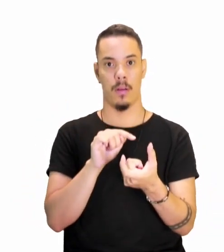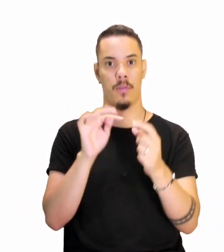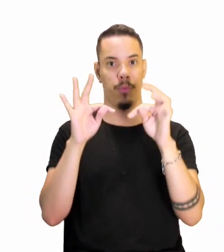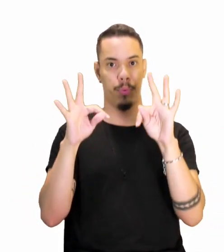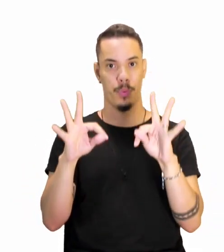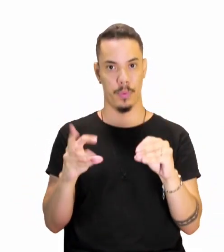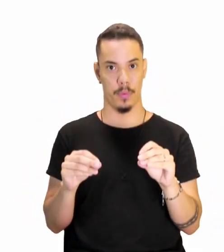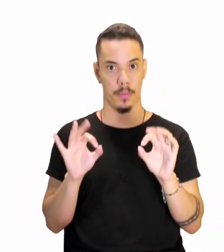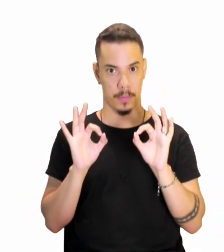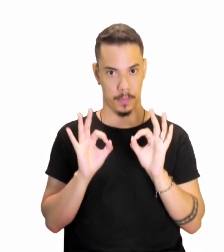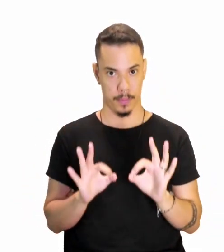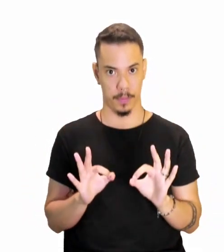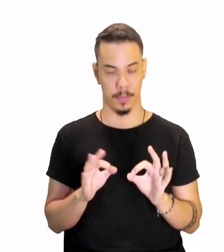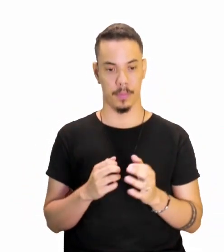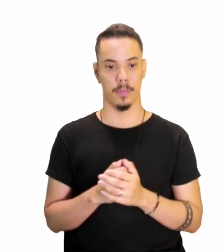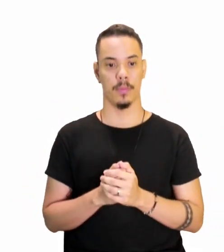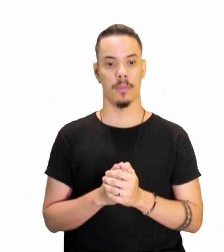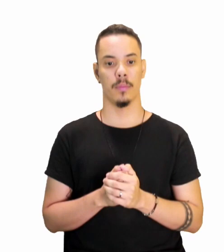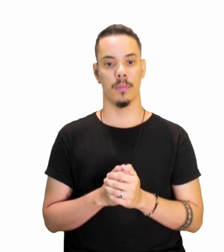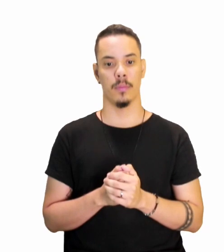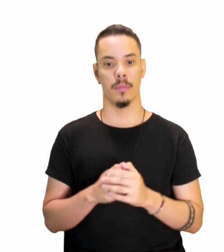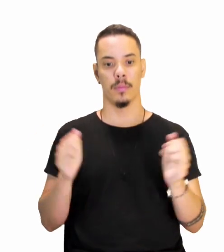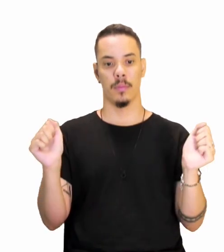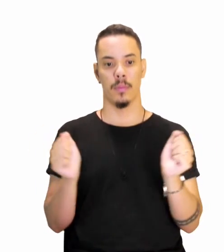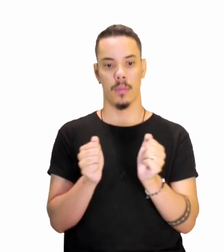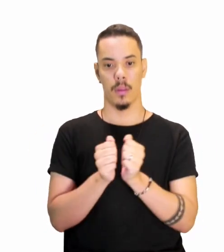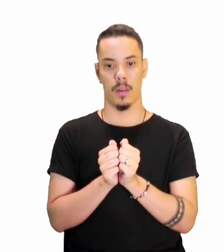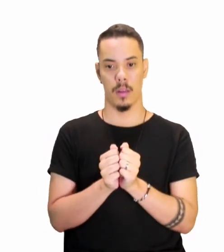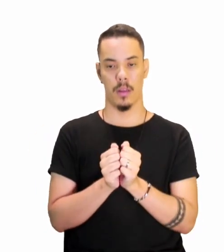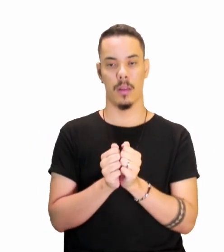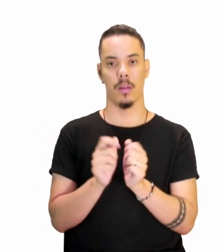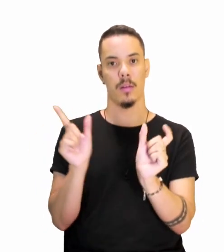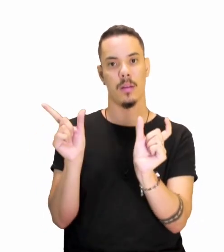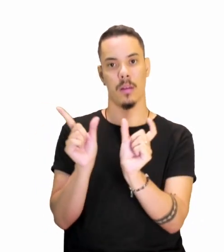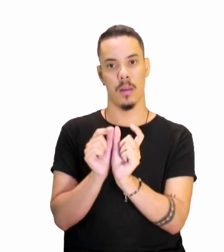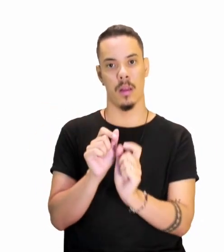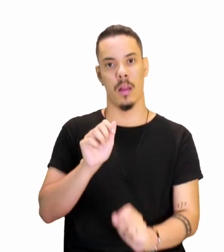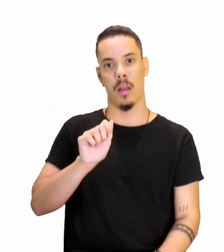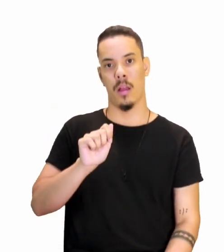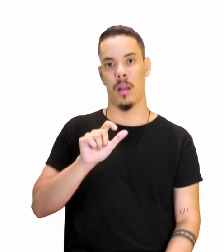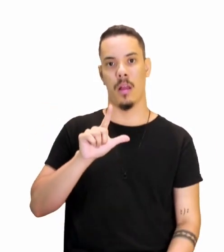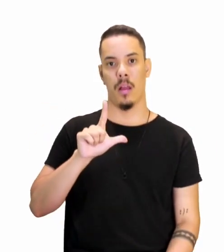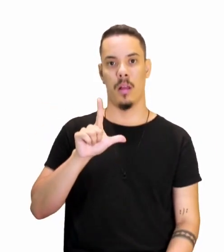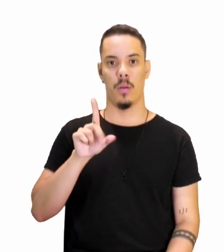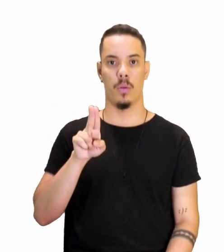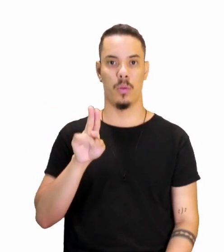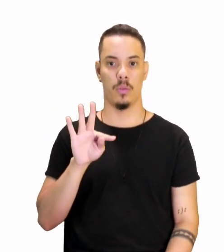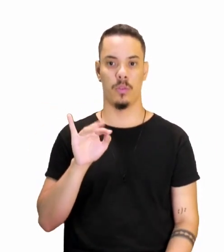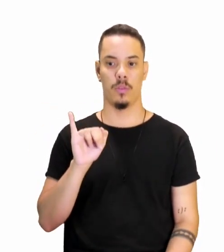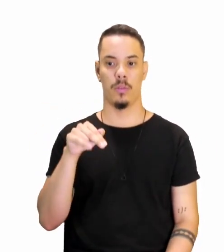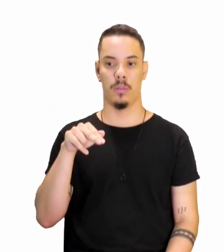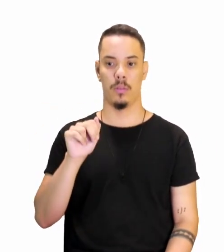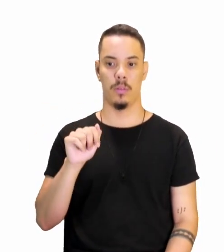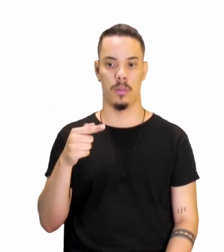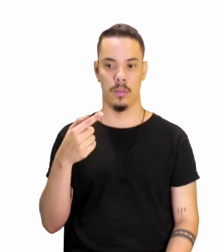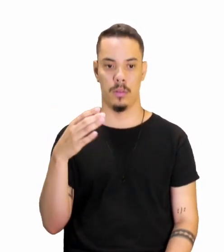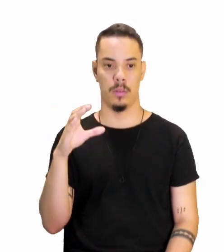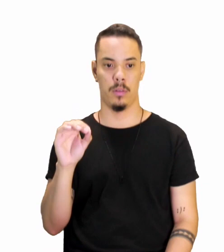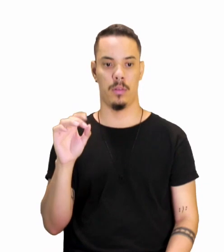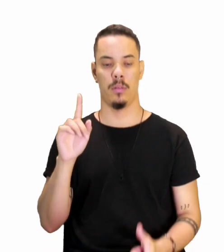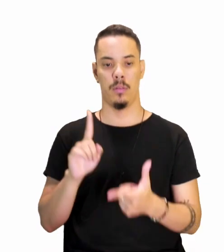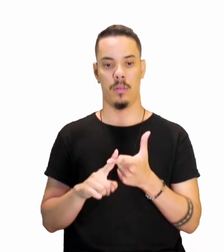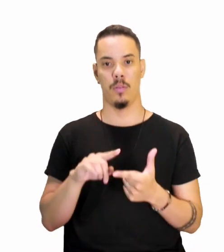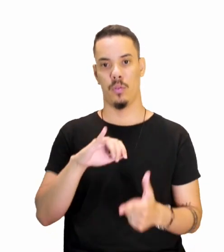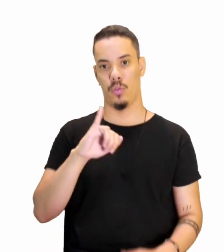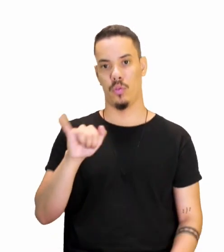tá certo? Por aglutinação, por composição, por justaposição, tudo